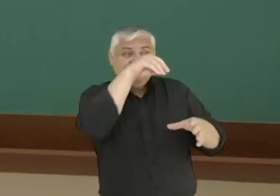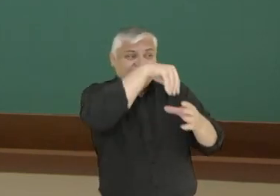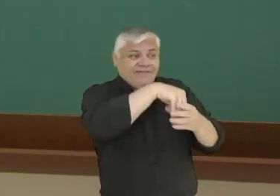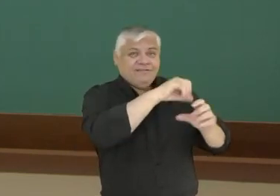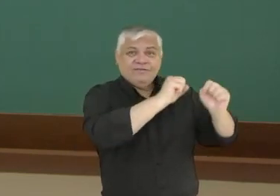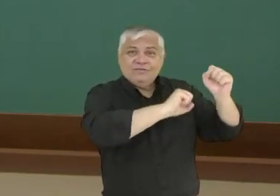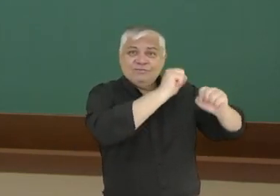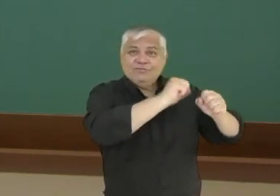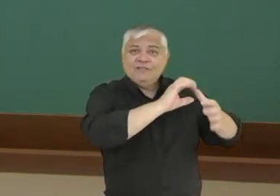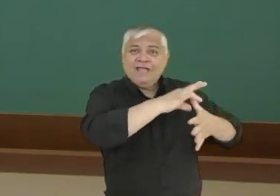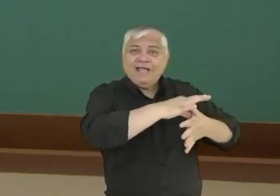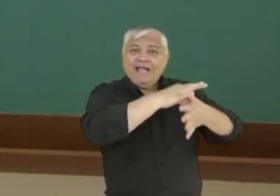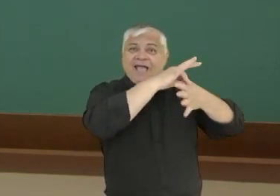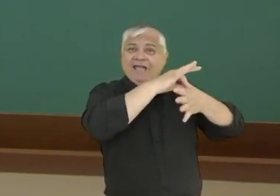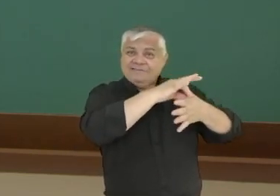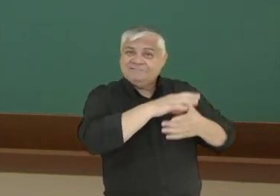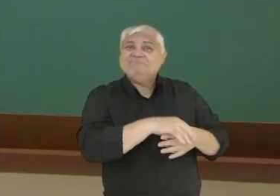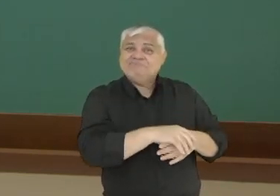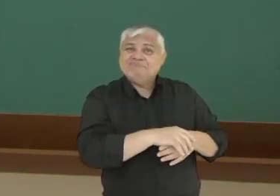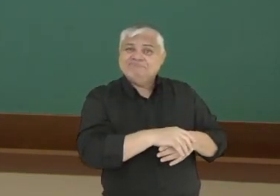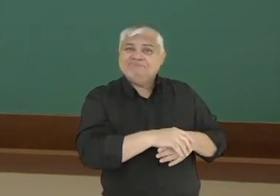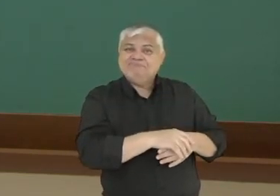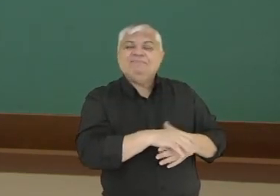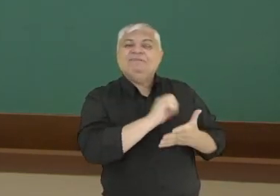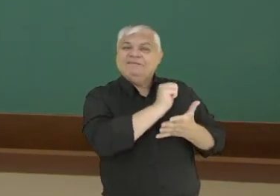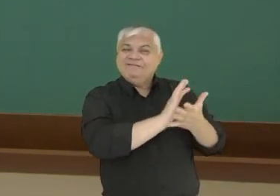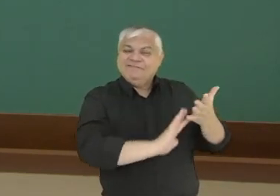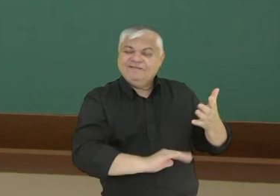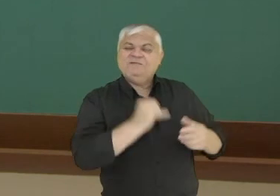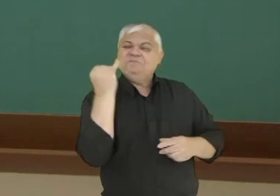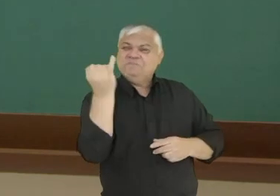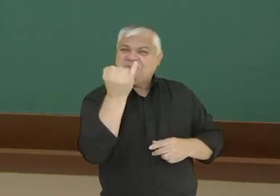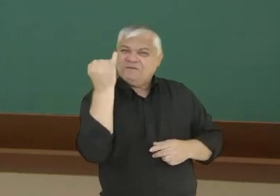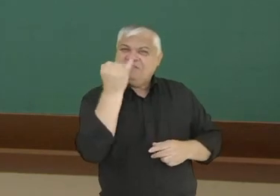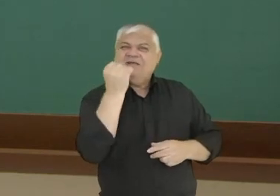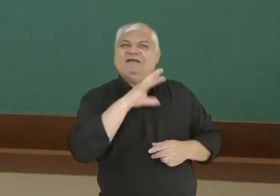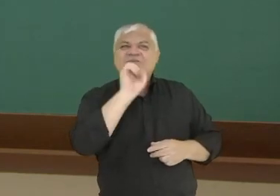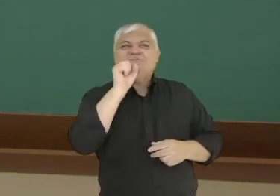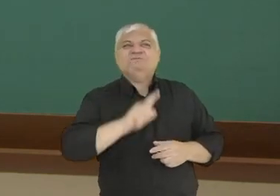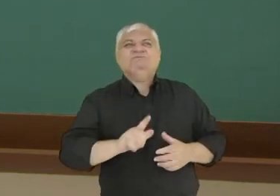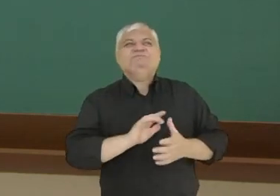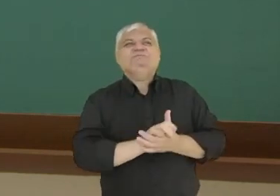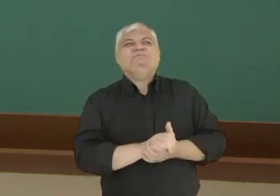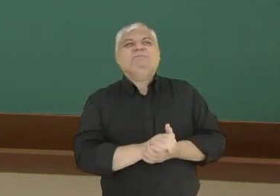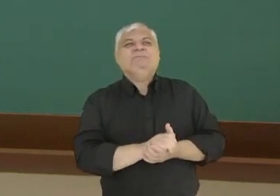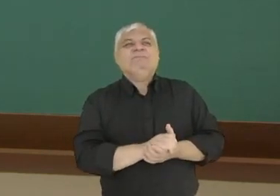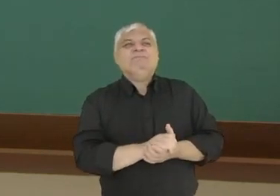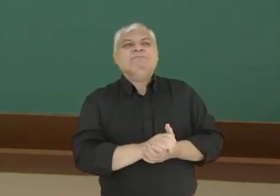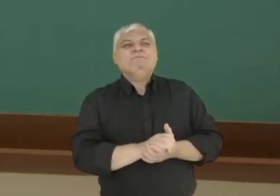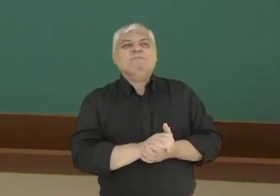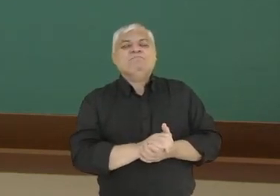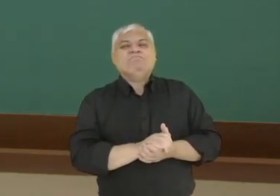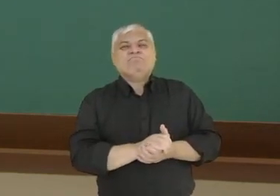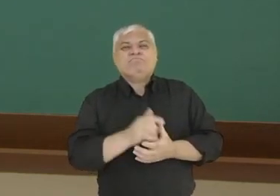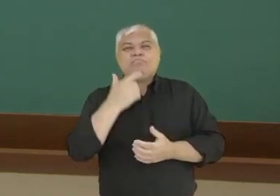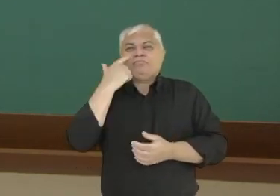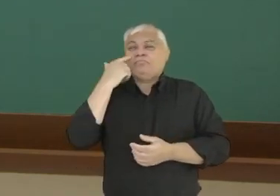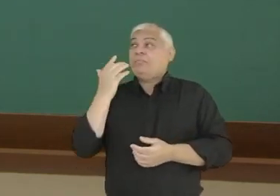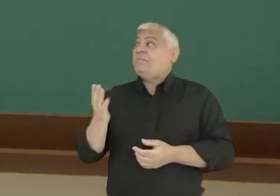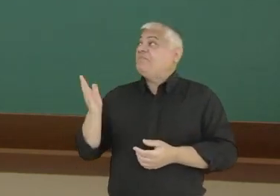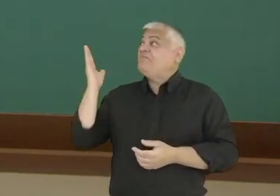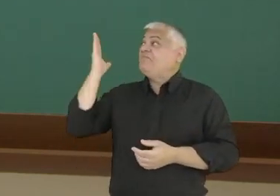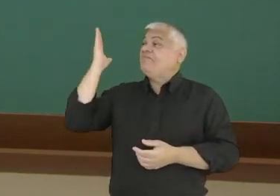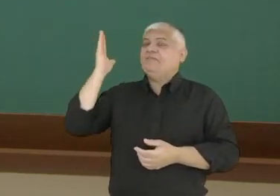feita à base de carne então mais uma atividade antes da região sul do Brasil né é que nós temos um mapa que mostra